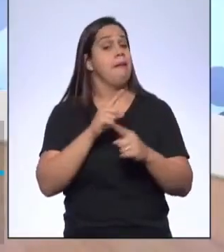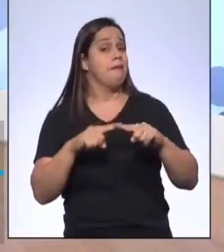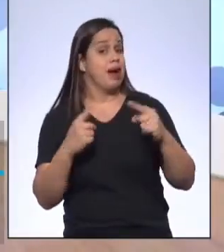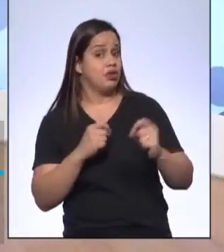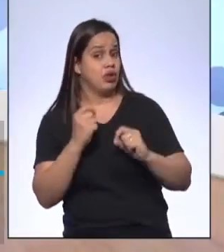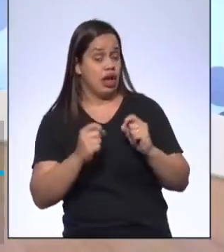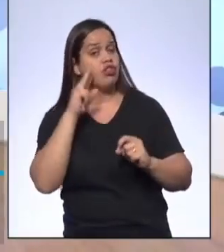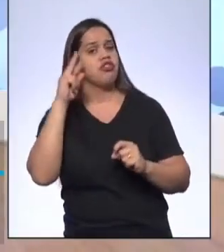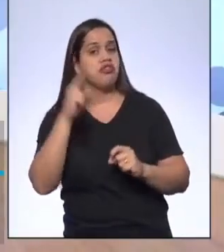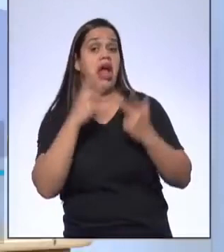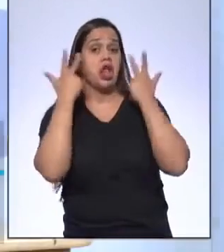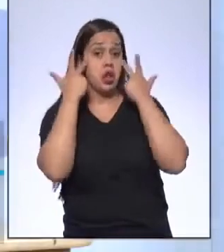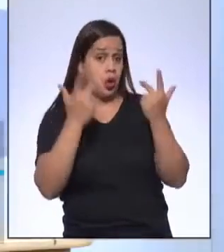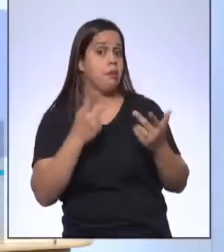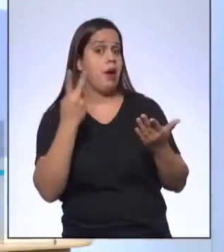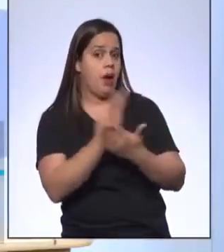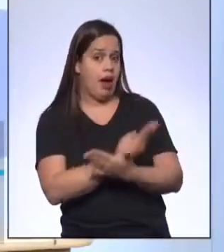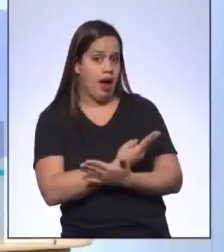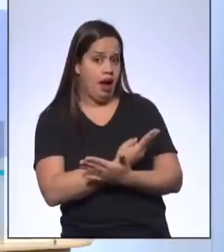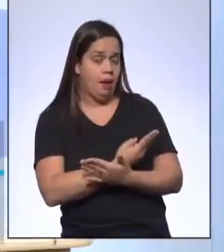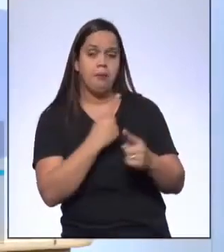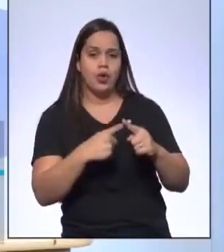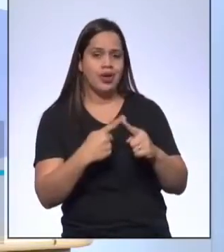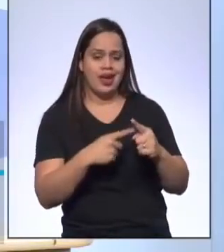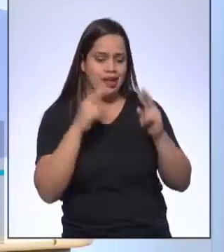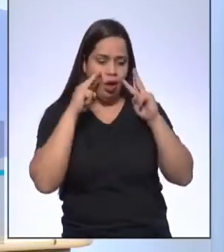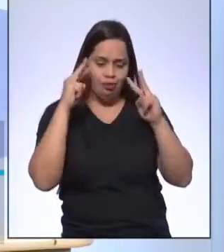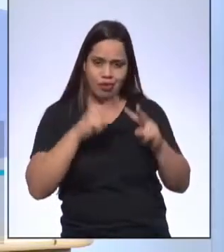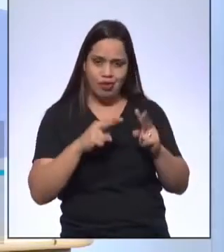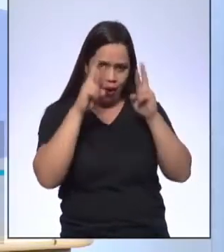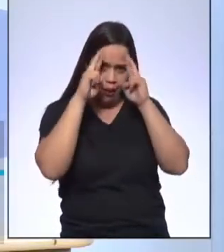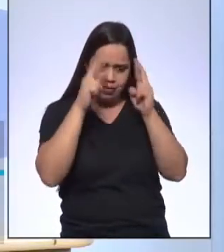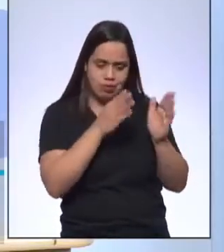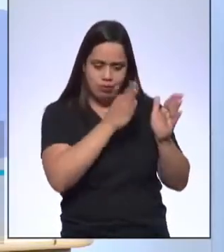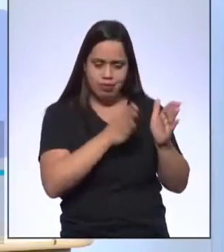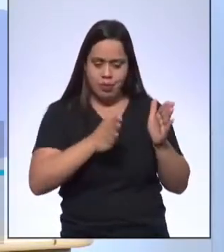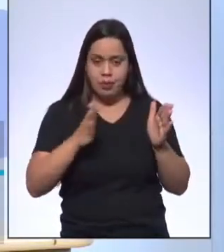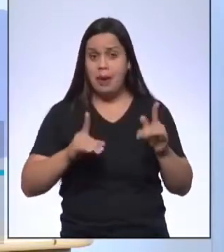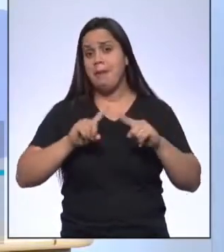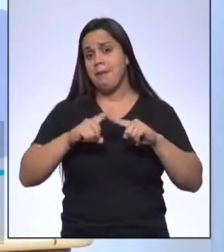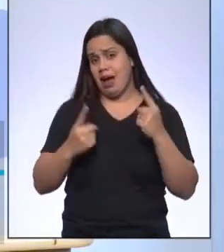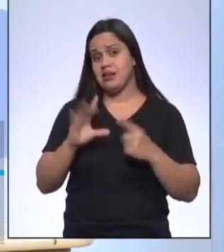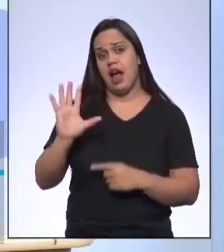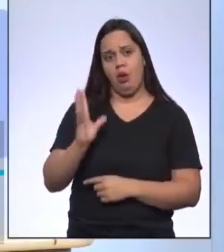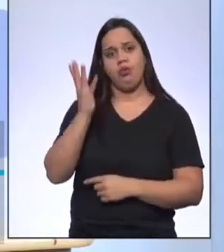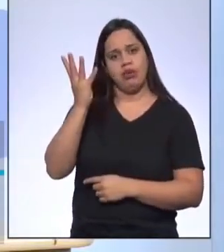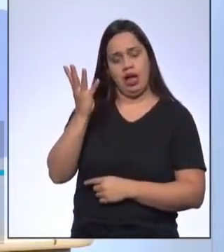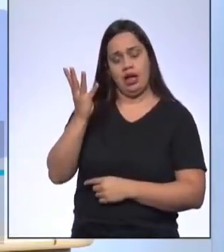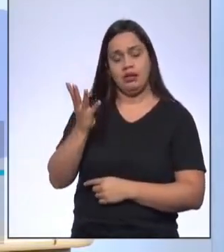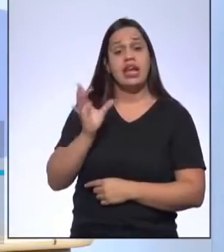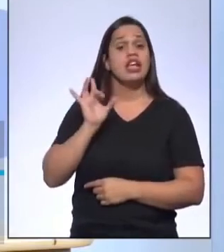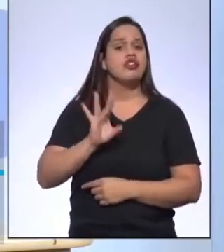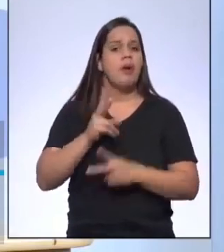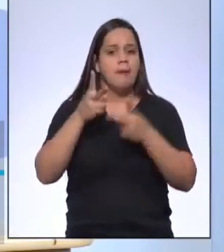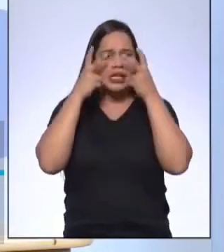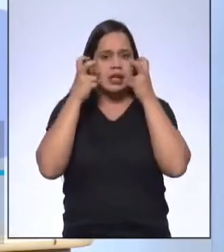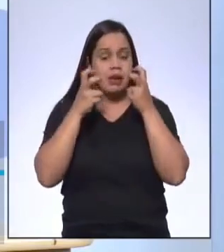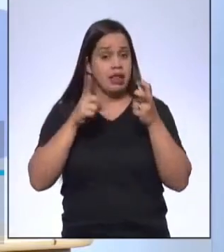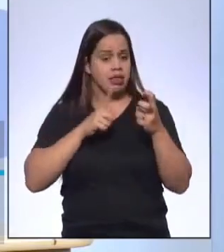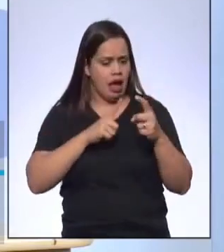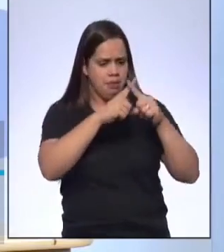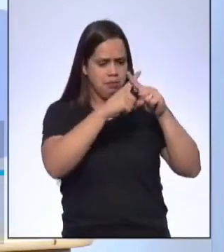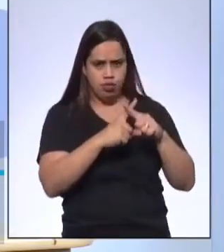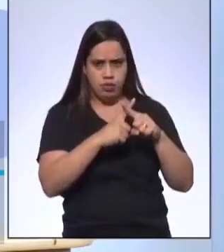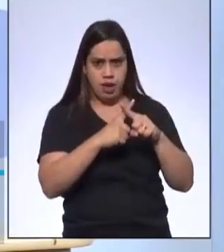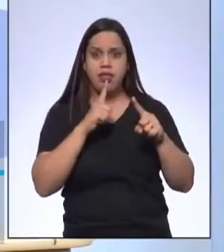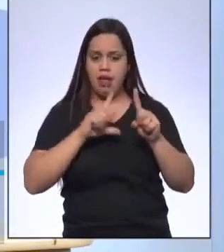certa forma, mas que acontecem, né? Acontecem e é só perceber. Não, pera. Tem a multiplicação, tem o parênteses,